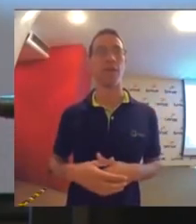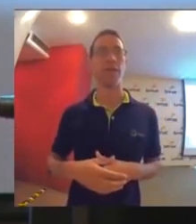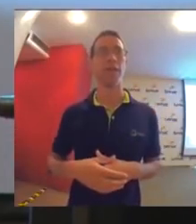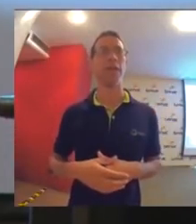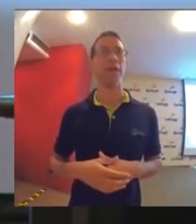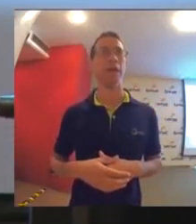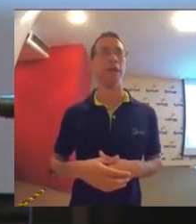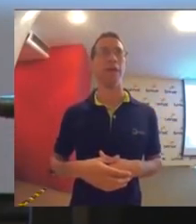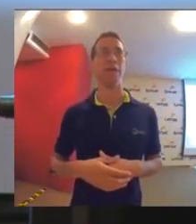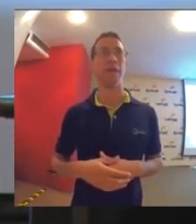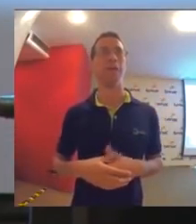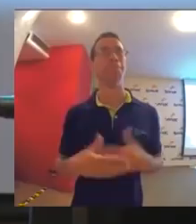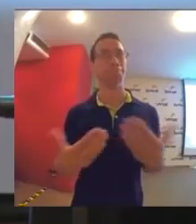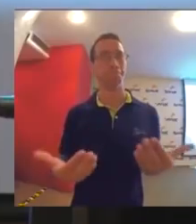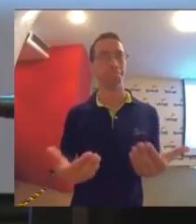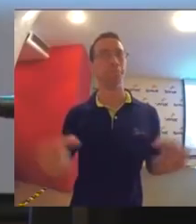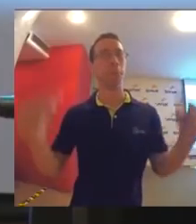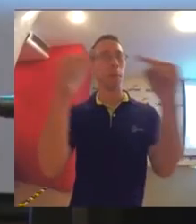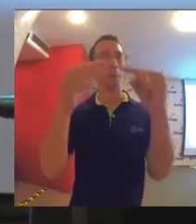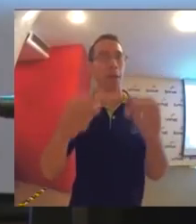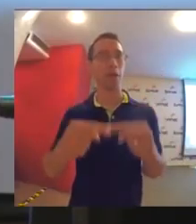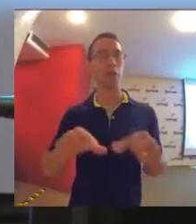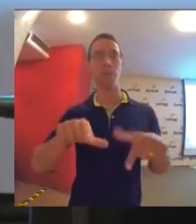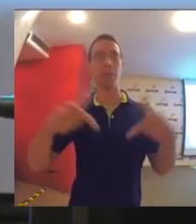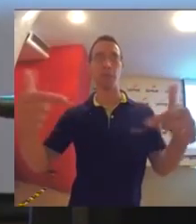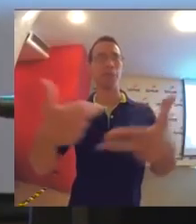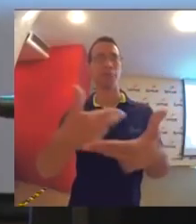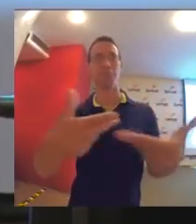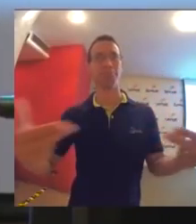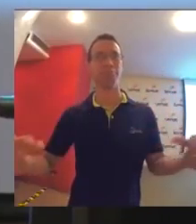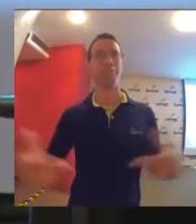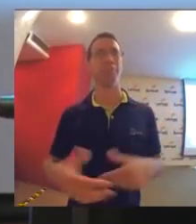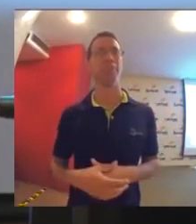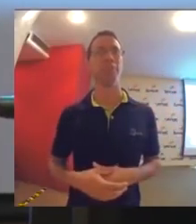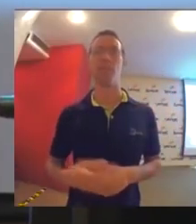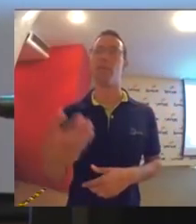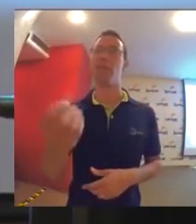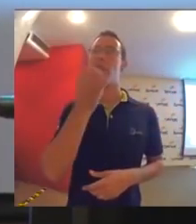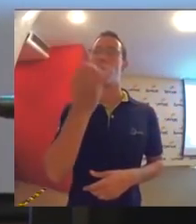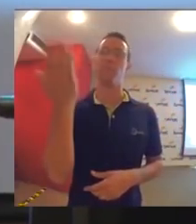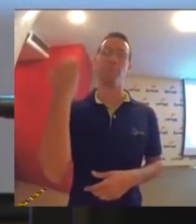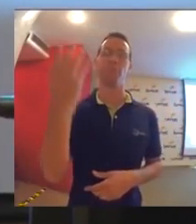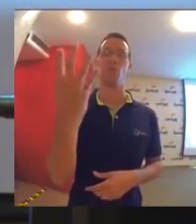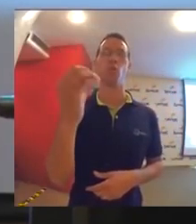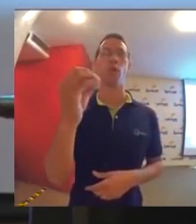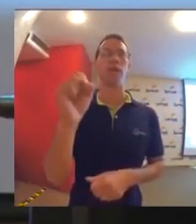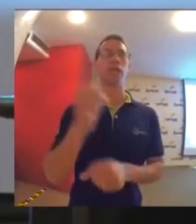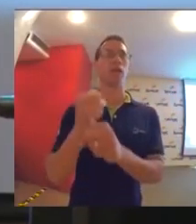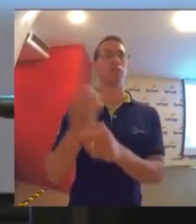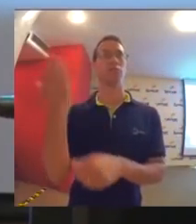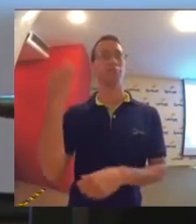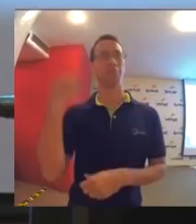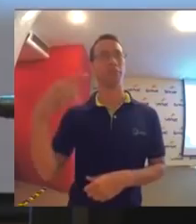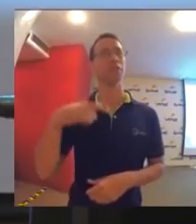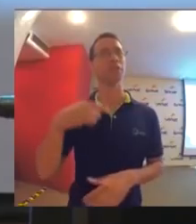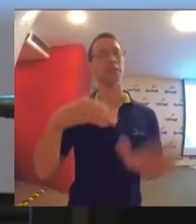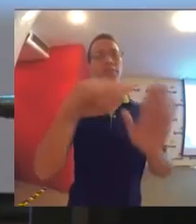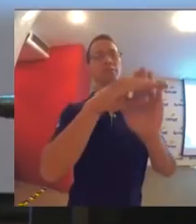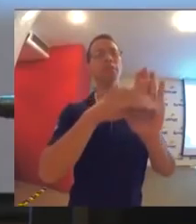princípios, por exemplo, a carta de princípios da Ponte, há 40 anos atrás, tinha como primeiro princípio